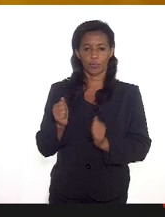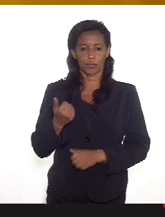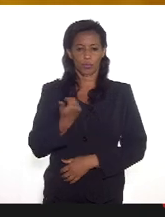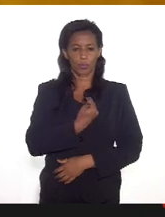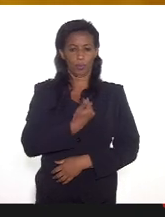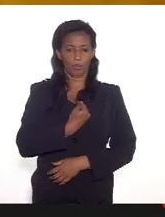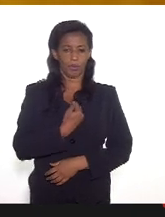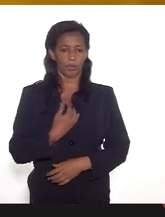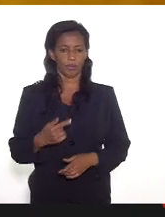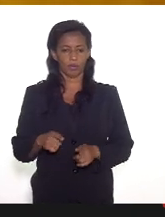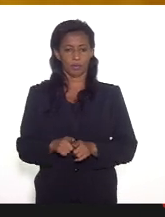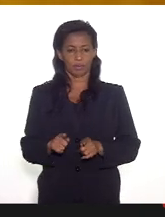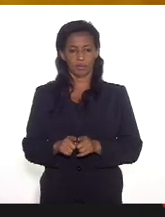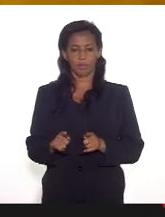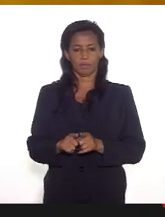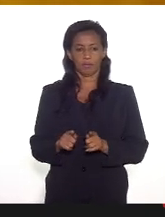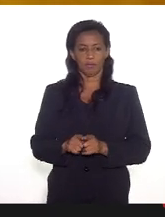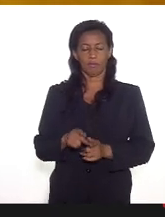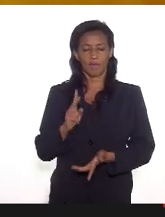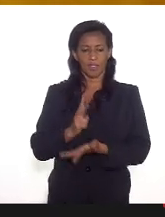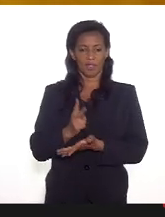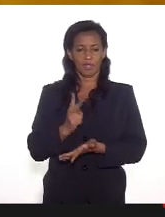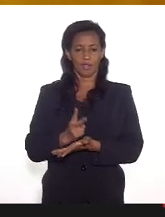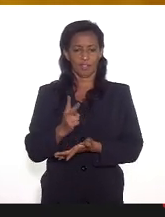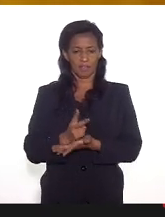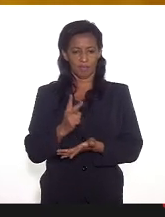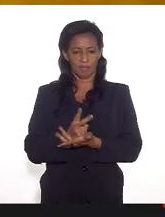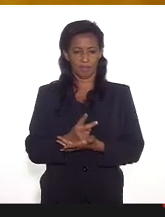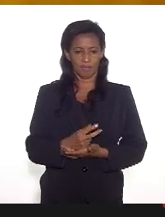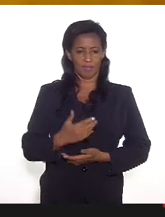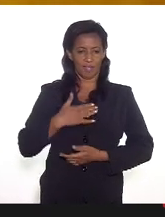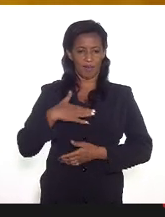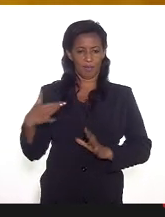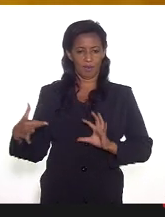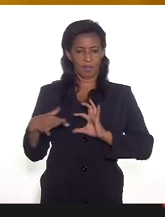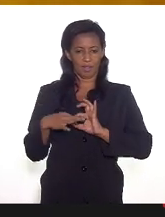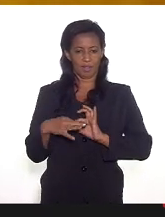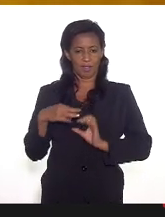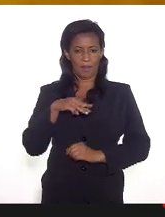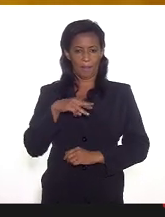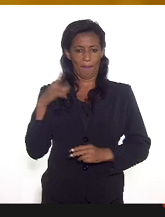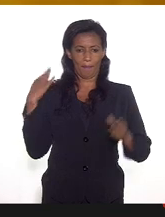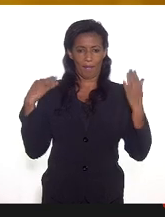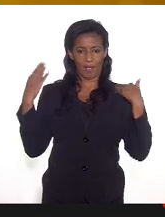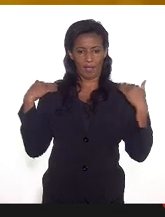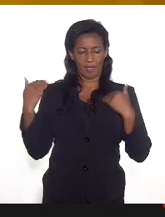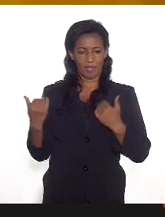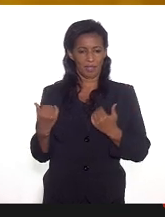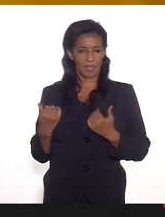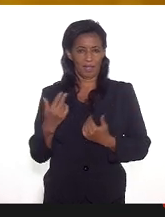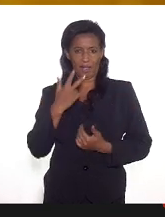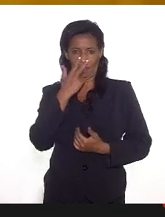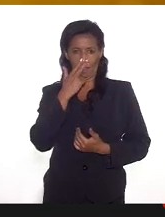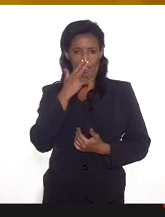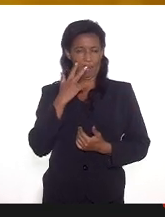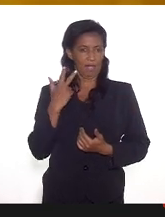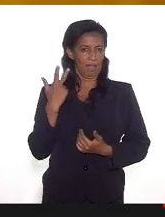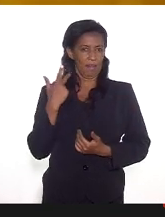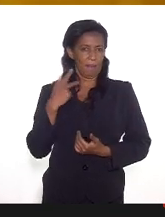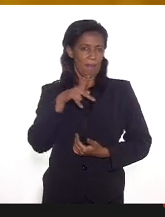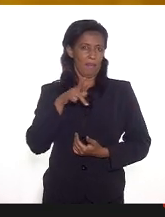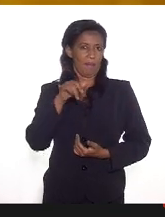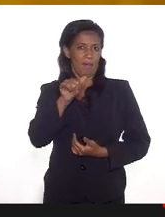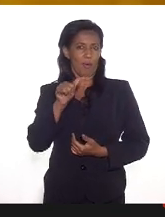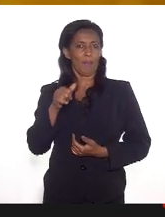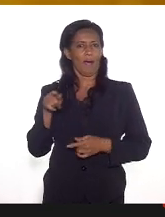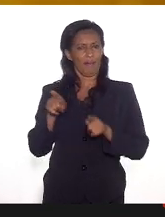Então, né? E sempre, né, a minha ligação com a Marinha, ela é um pouco genética, né? Porque meu pai é